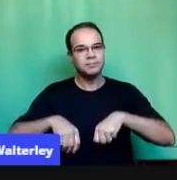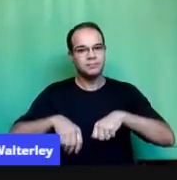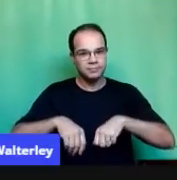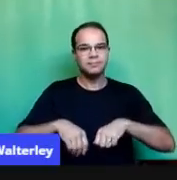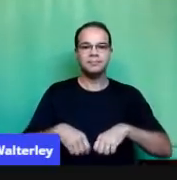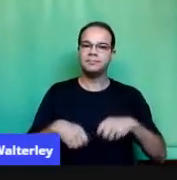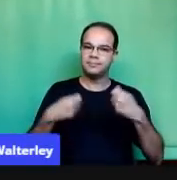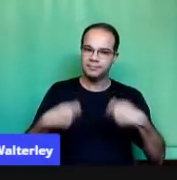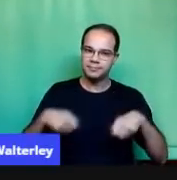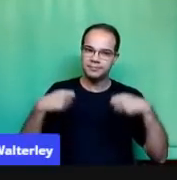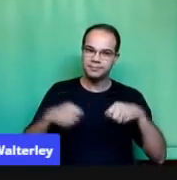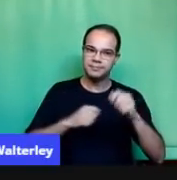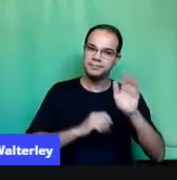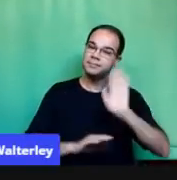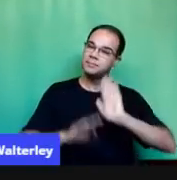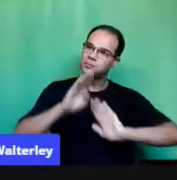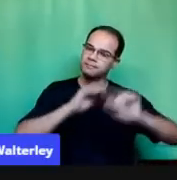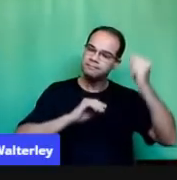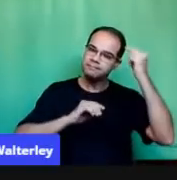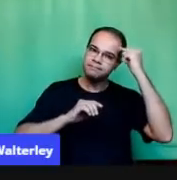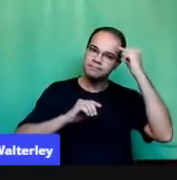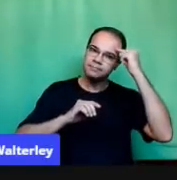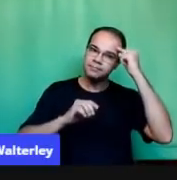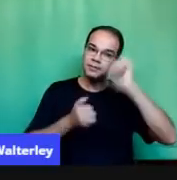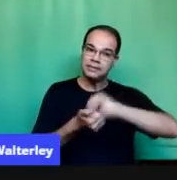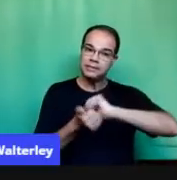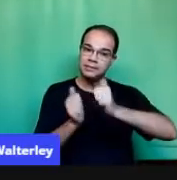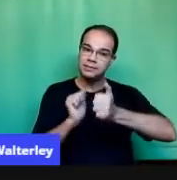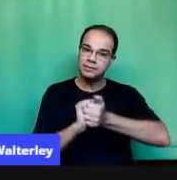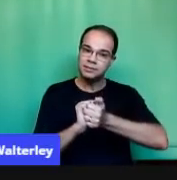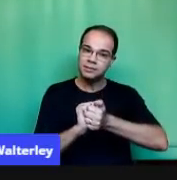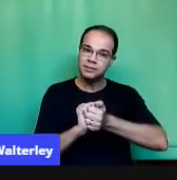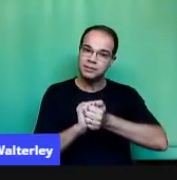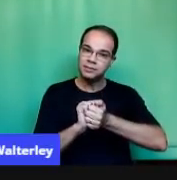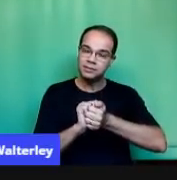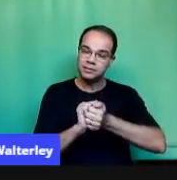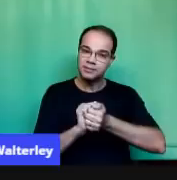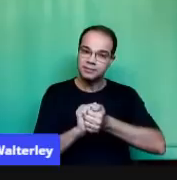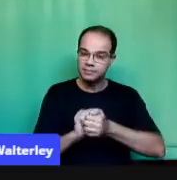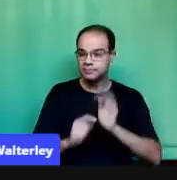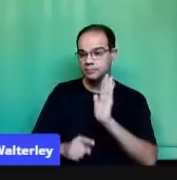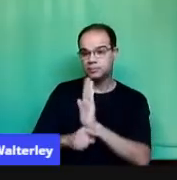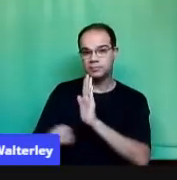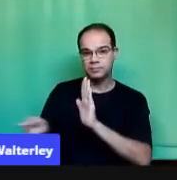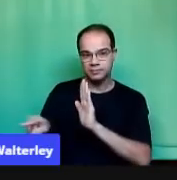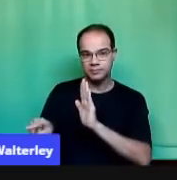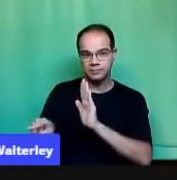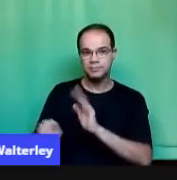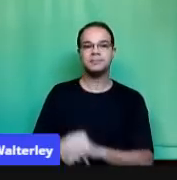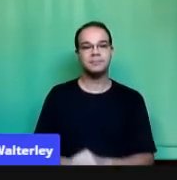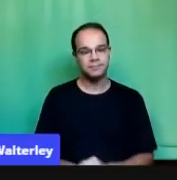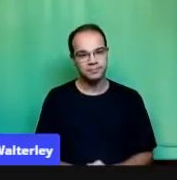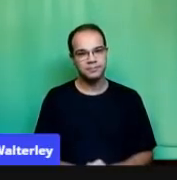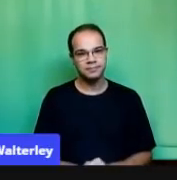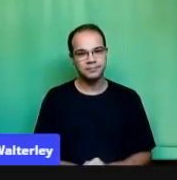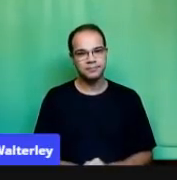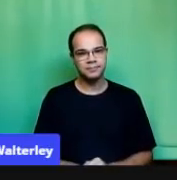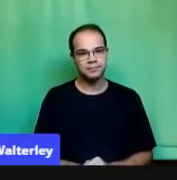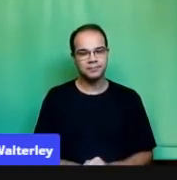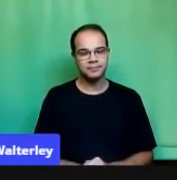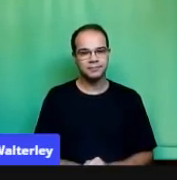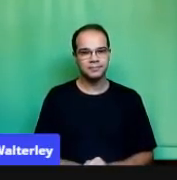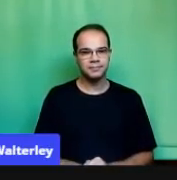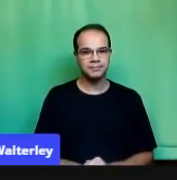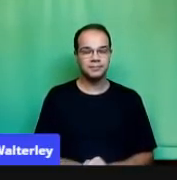dessa criança. É nesse campo que a criança vai falar uma palavra errada, nós não vamos